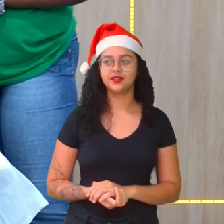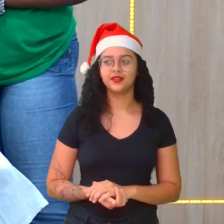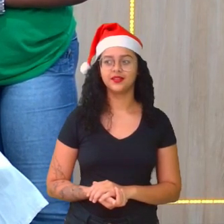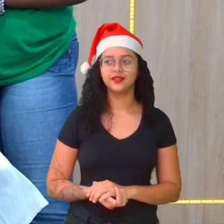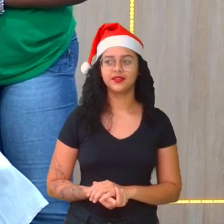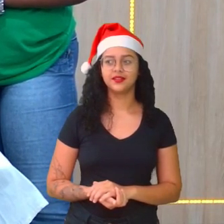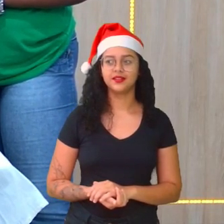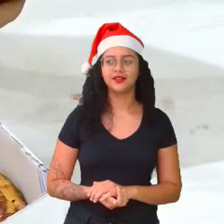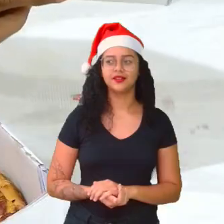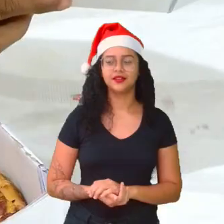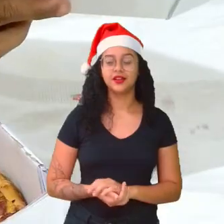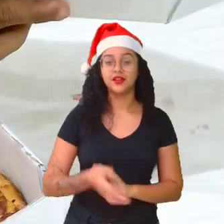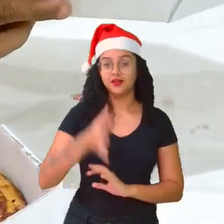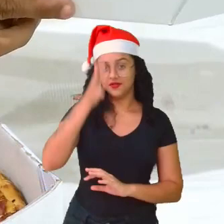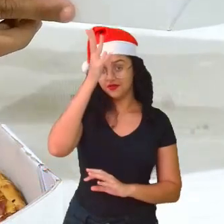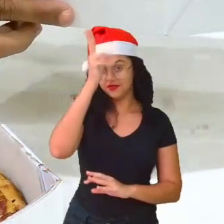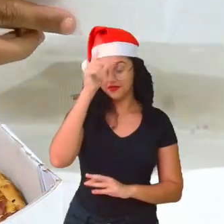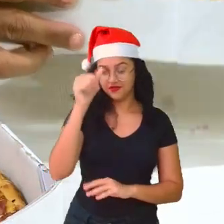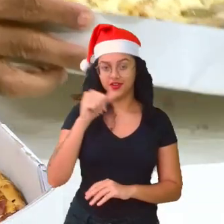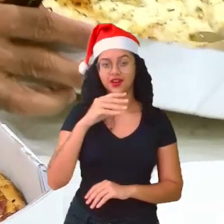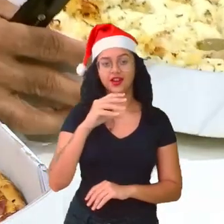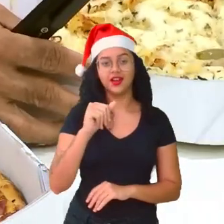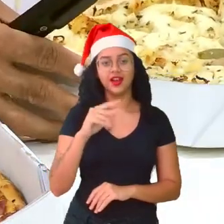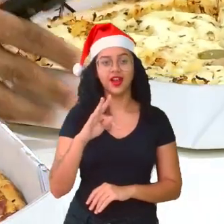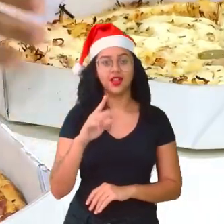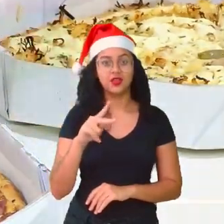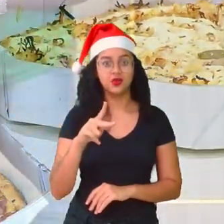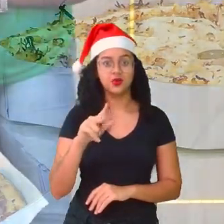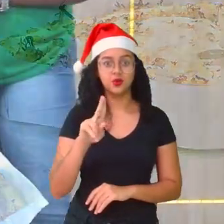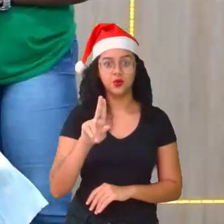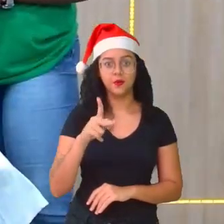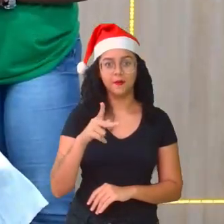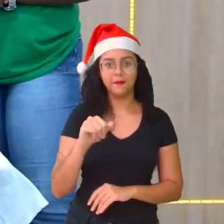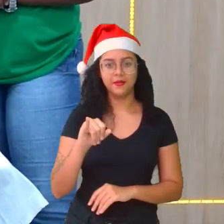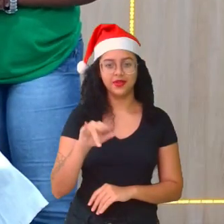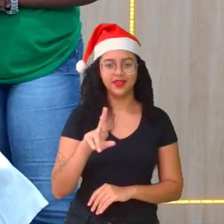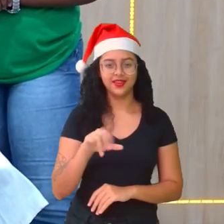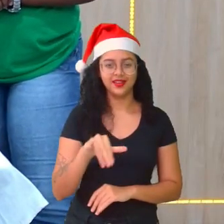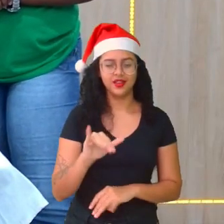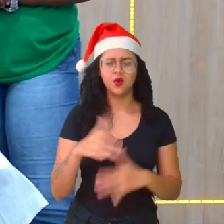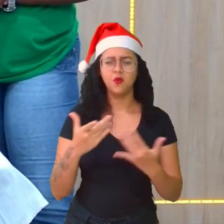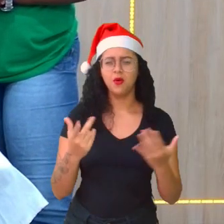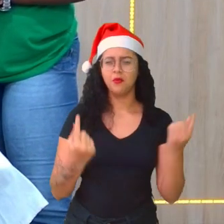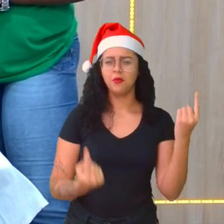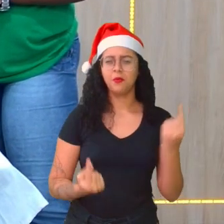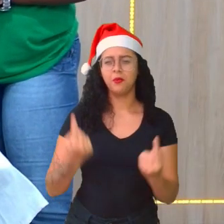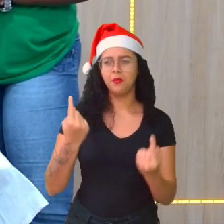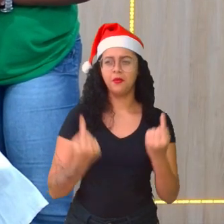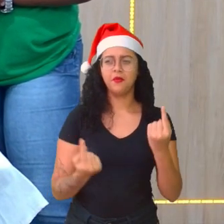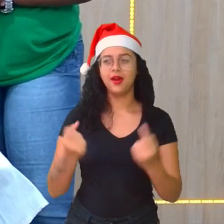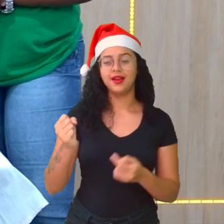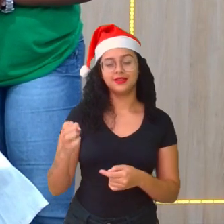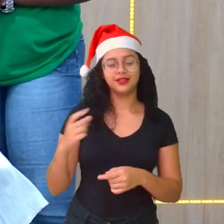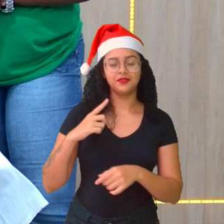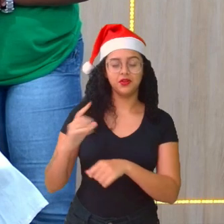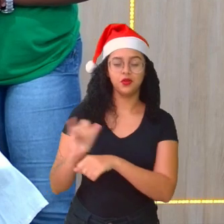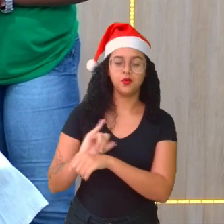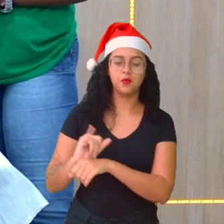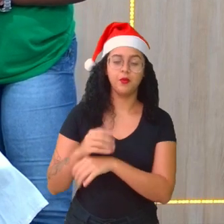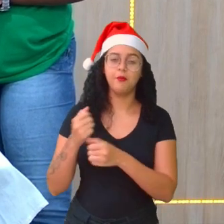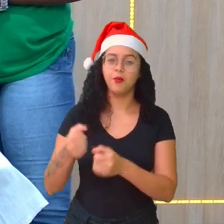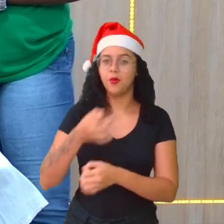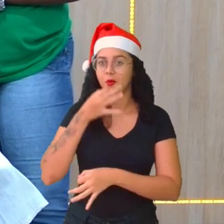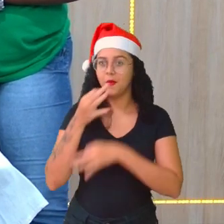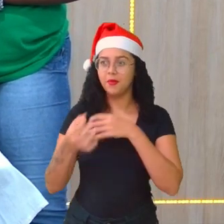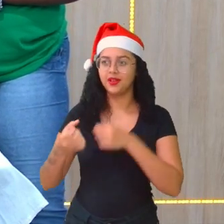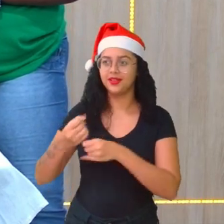catiupiri com calabresa, e aqui é frango catiupiri. Você quer qual, hein? Vamos ver aí, qual você prefere. Bom, se tiver no YouTube, pode deixar nos comentários qual a melhor pizza pra